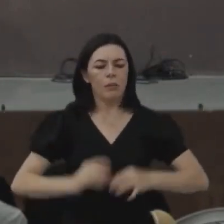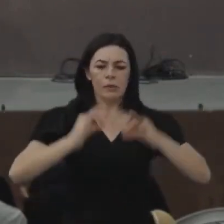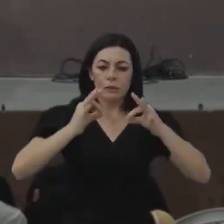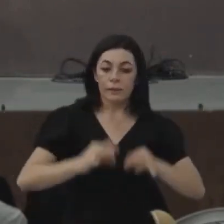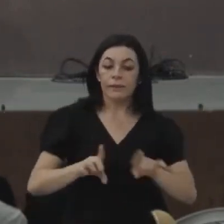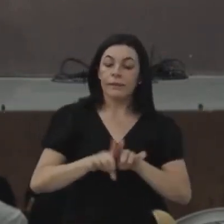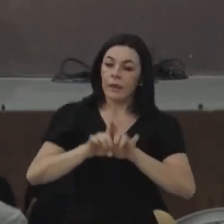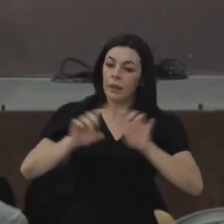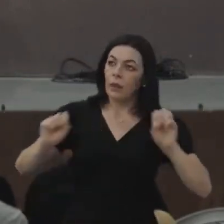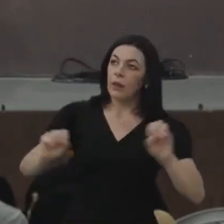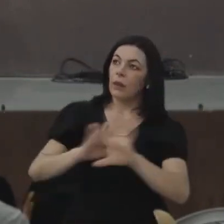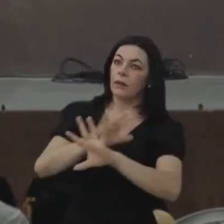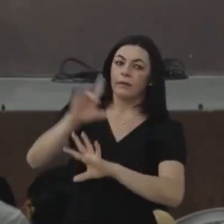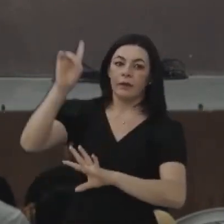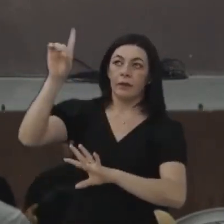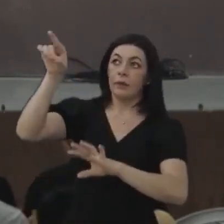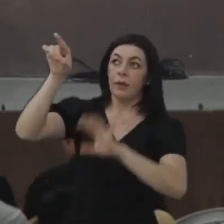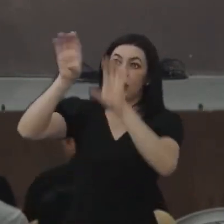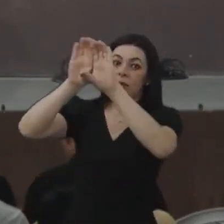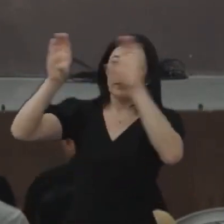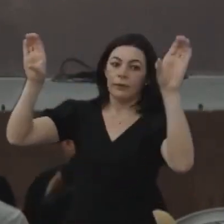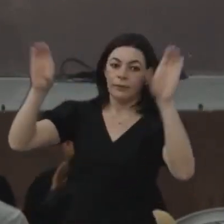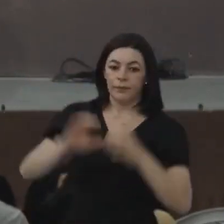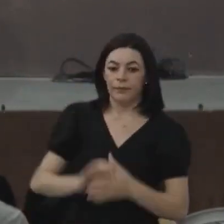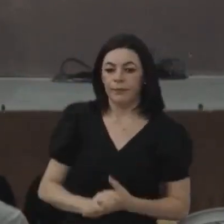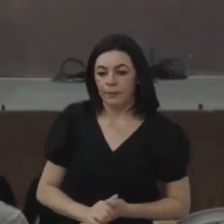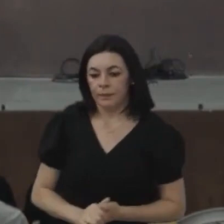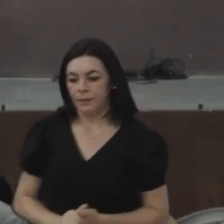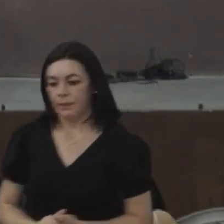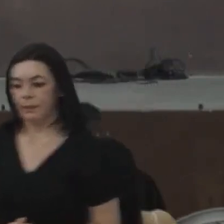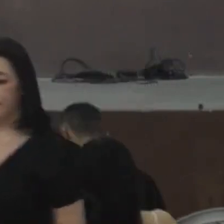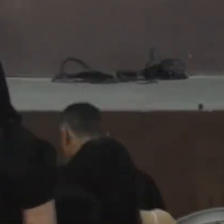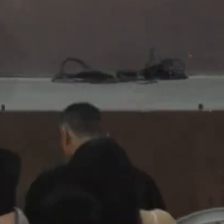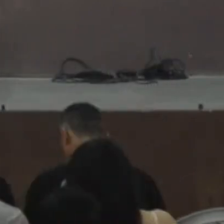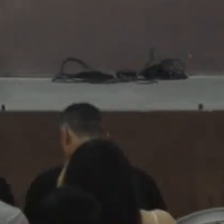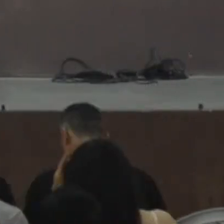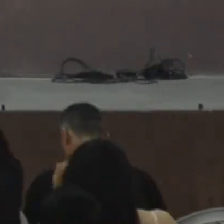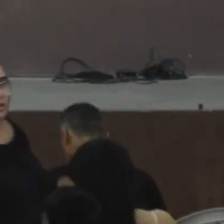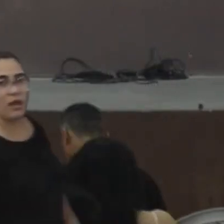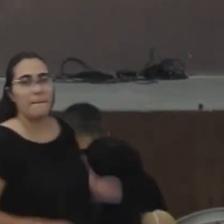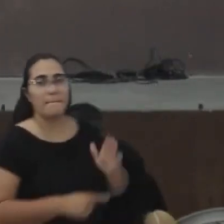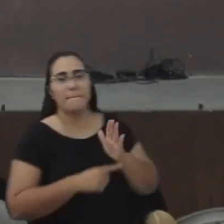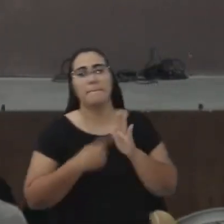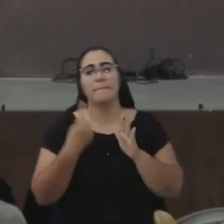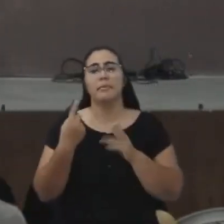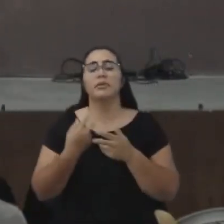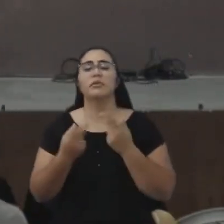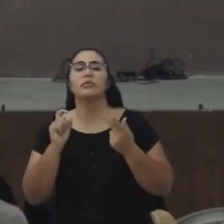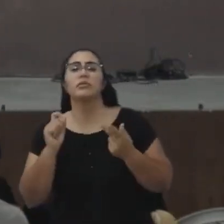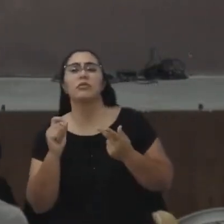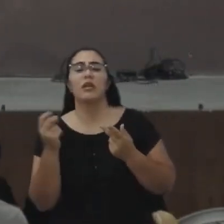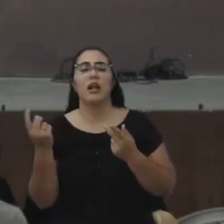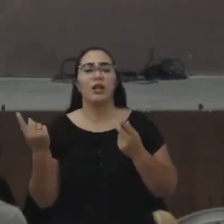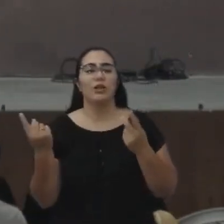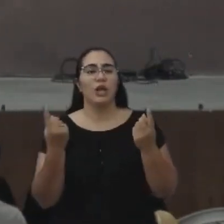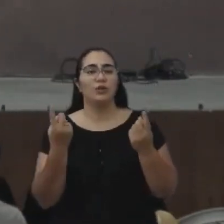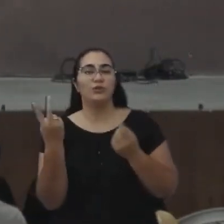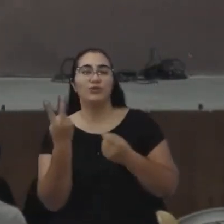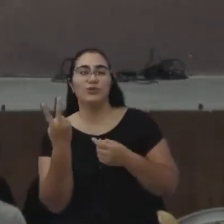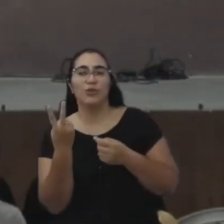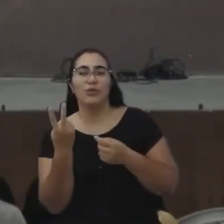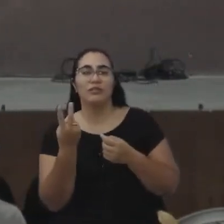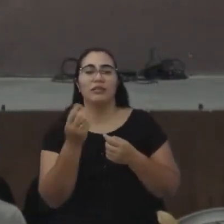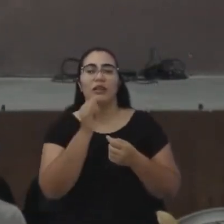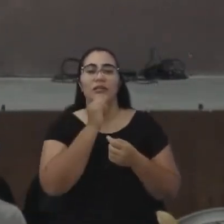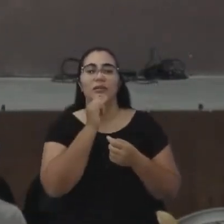vocês que está nos céus. Primeira coisa que a gente percebe aqui é que nas duas situações em que Jesus usa a figura do sal